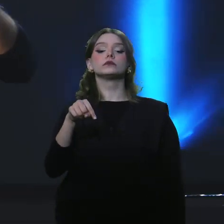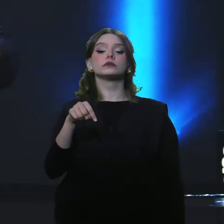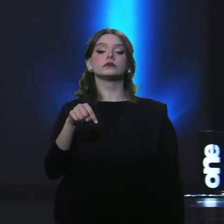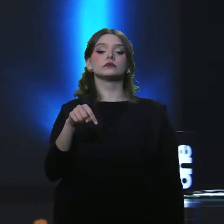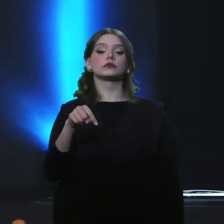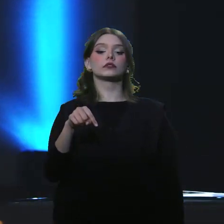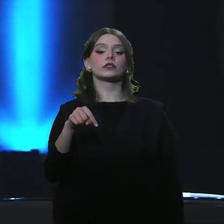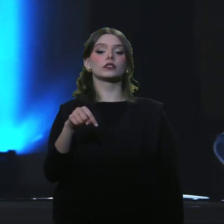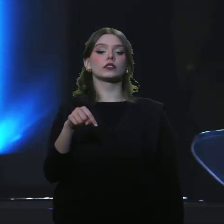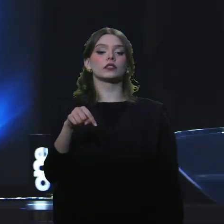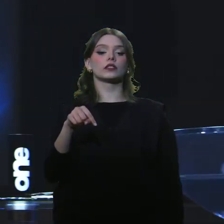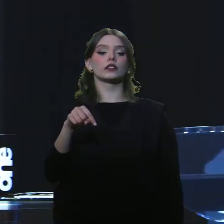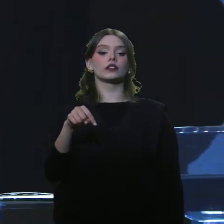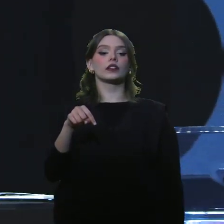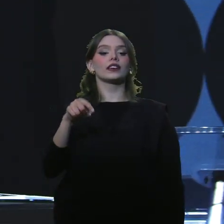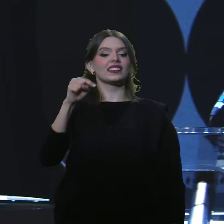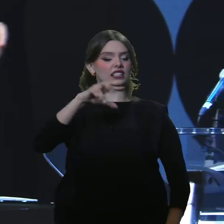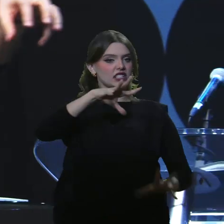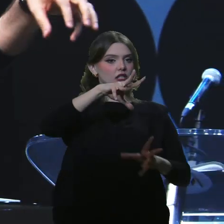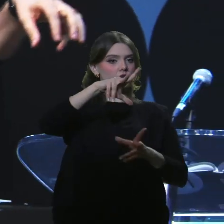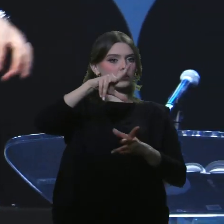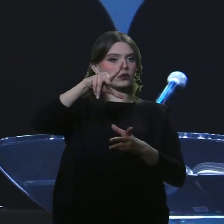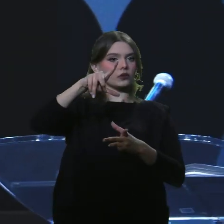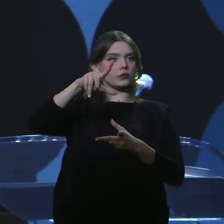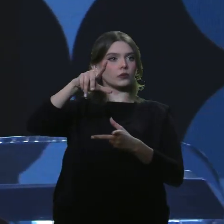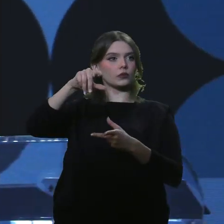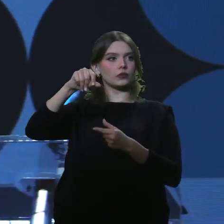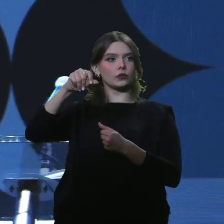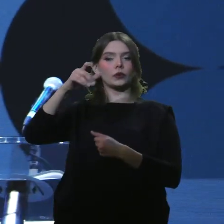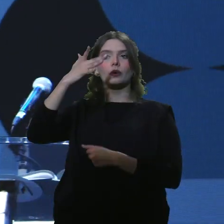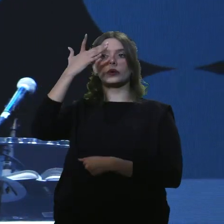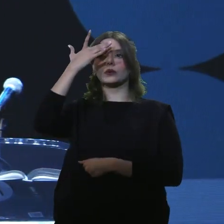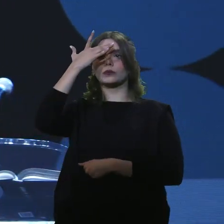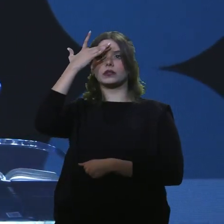foram criadas nesse mundo, cercadas com pessoas deste mundo.